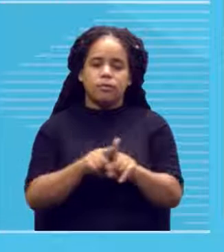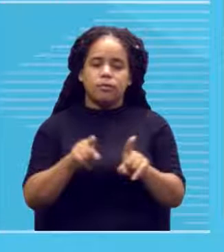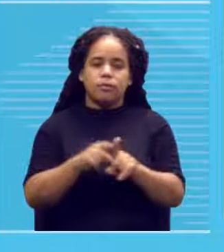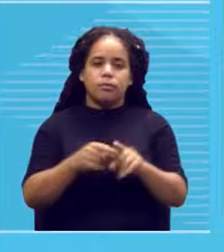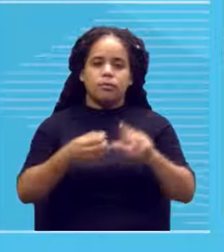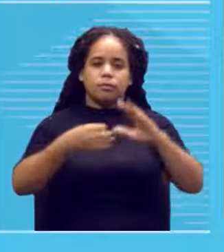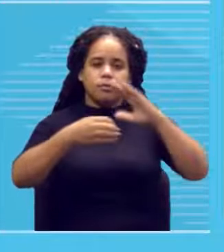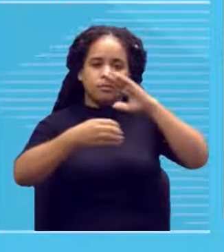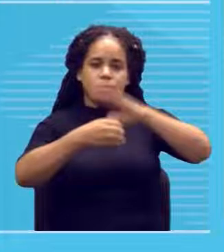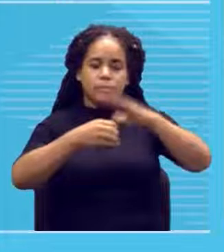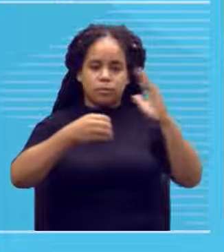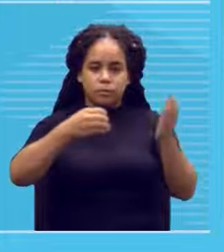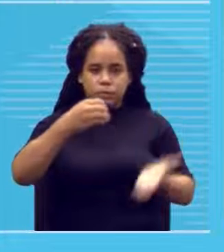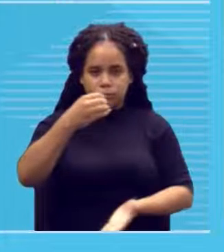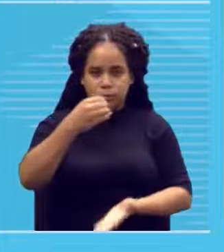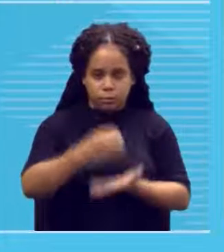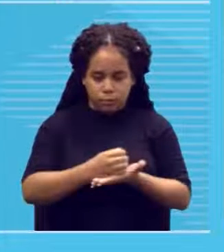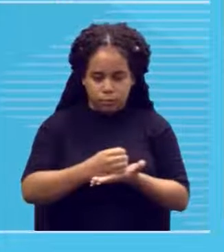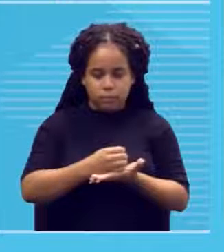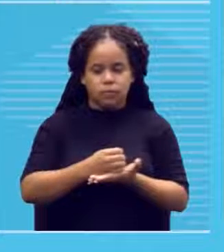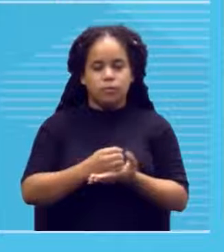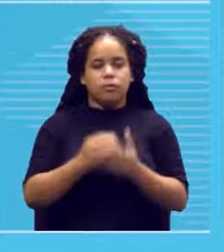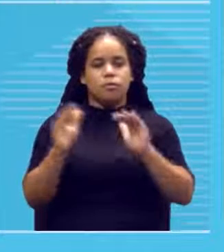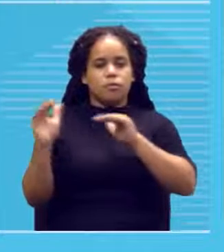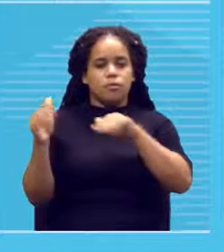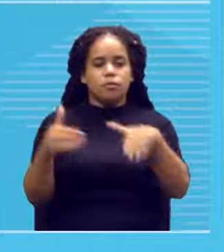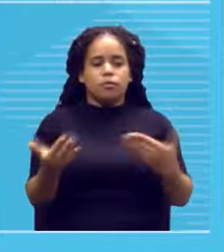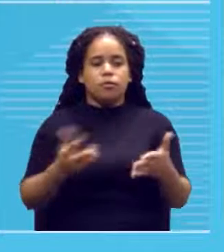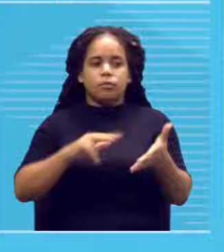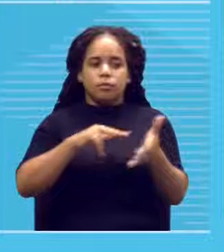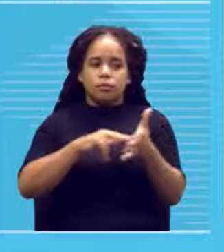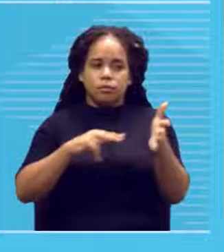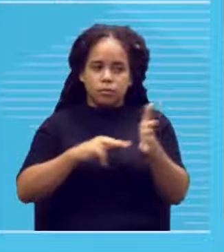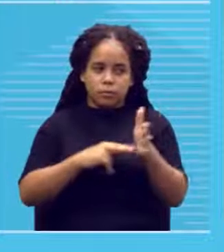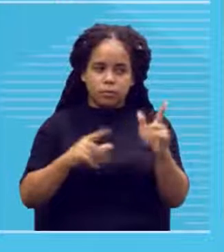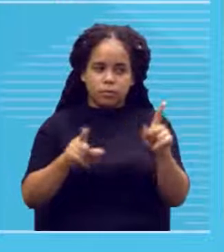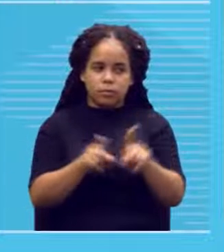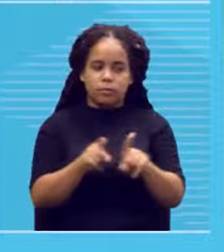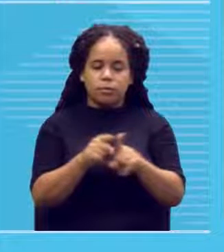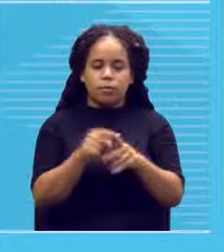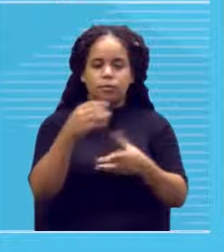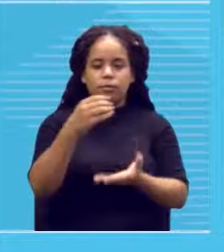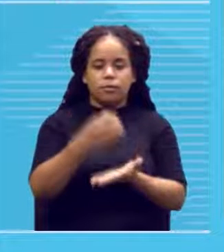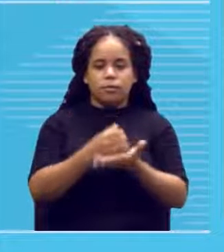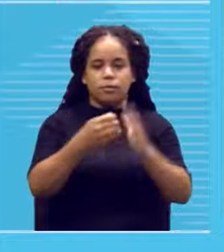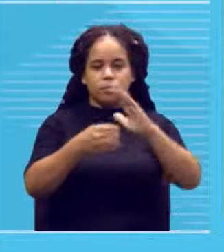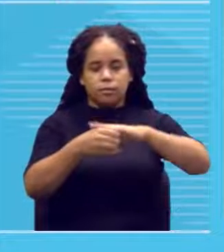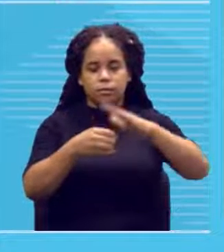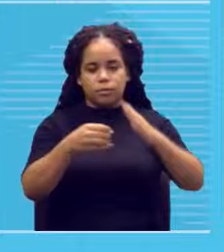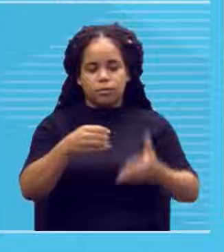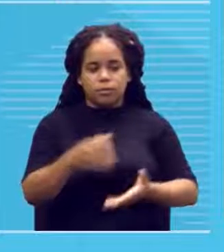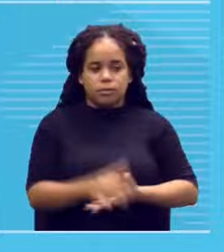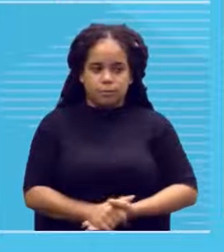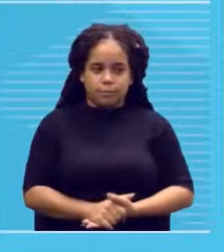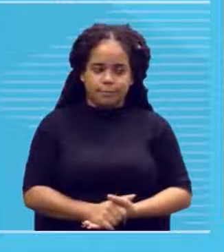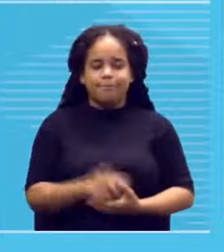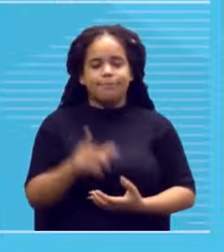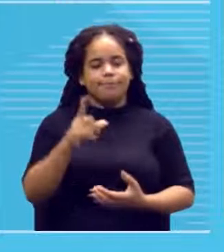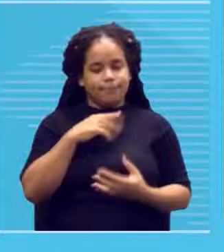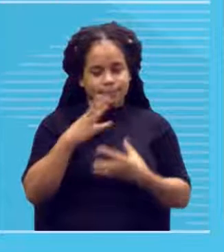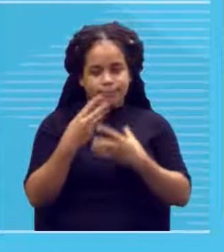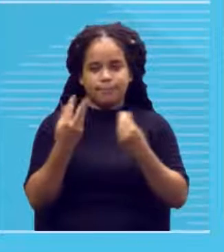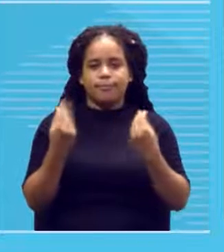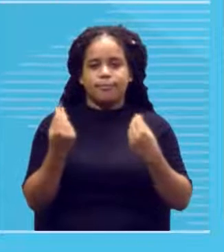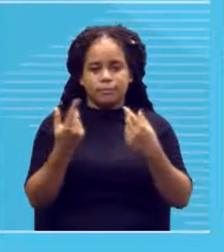tá nosso Foco hoje é em prismas e cilindros tá tem muita tem